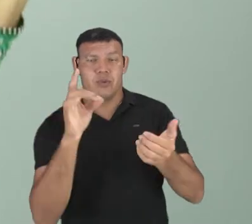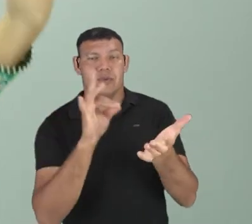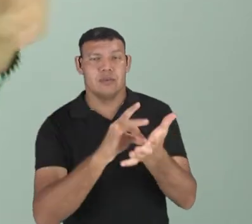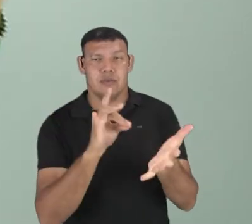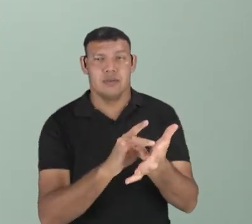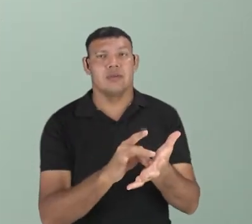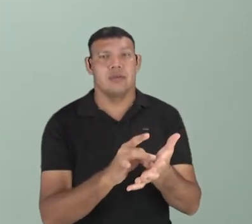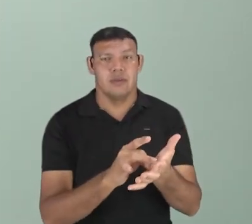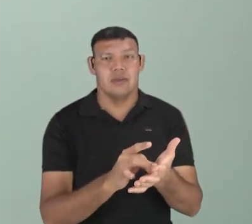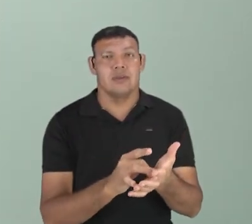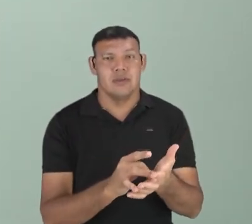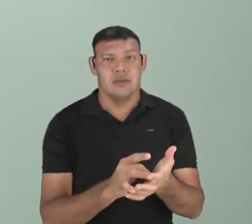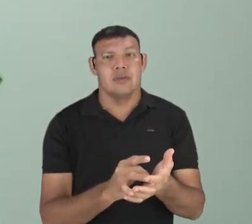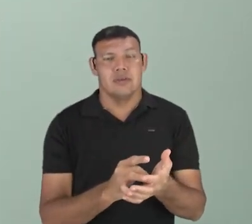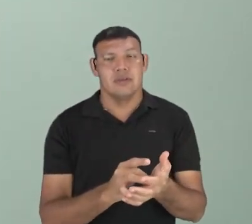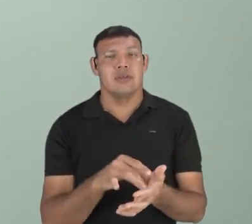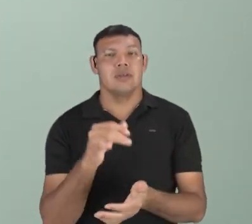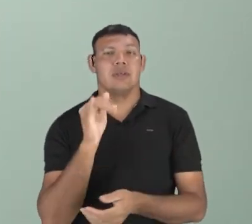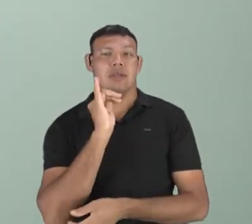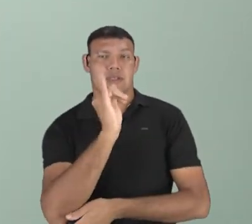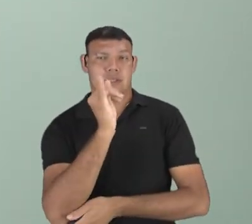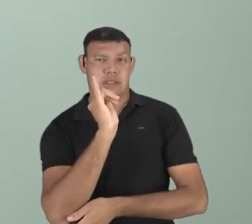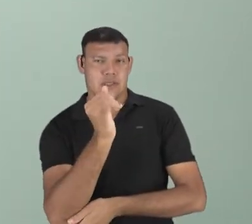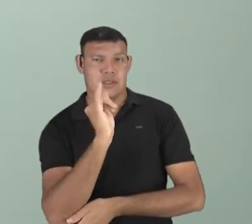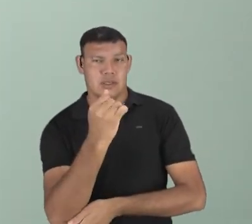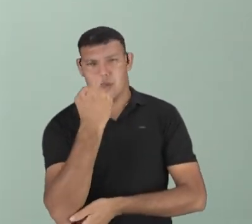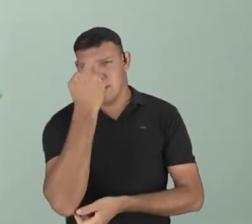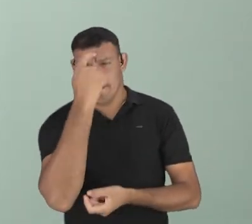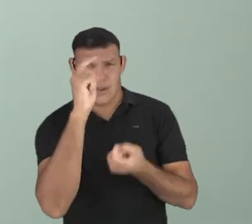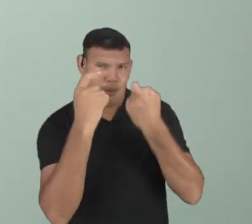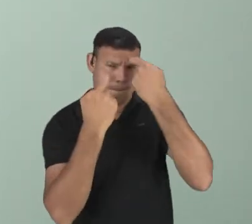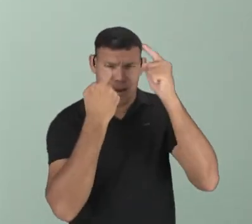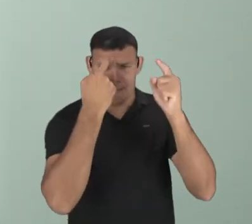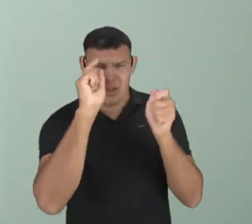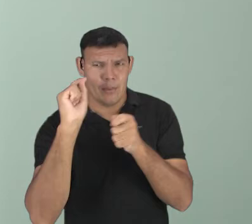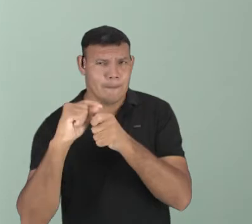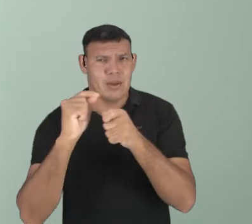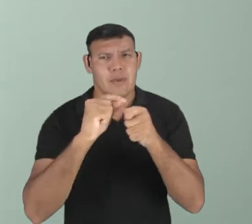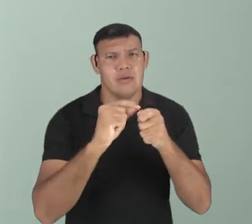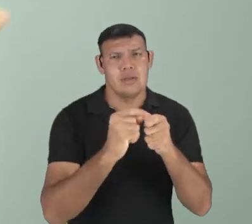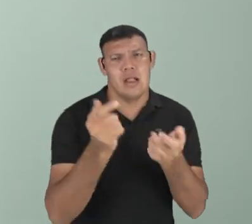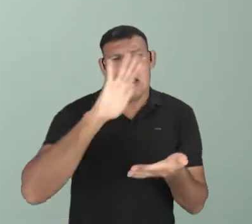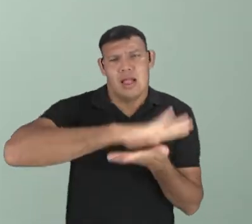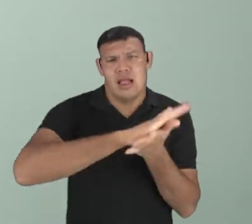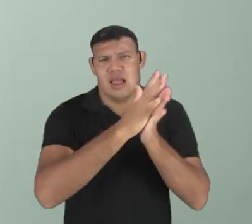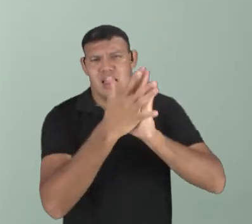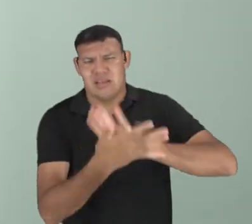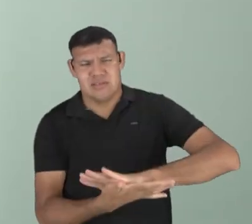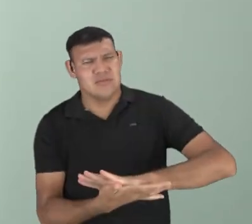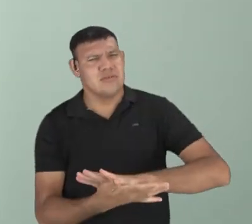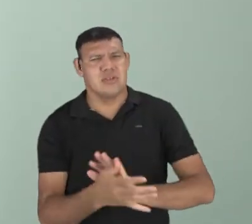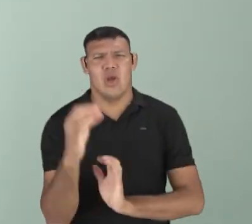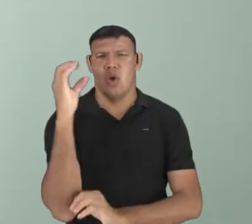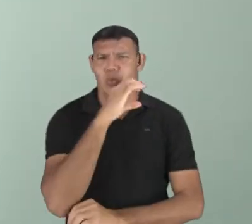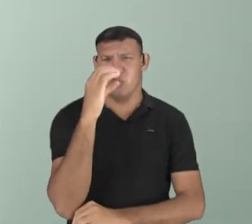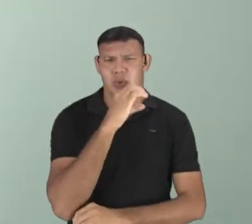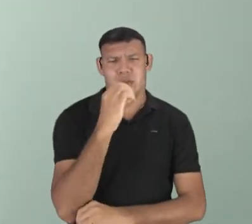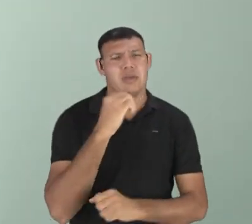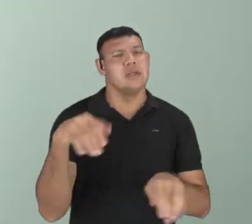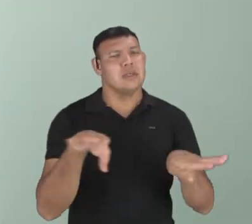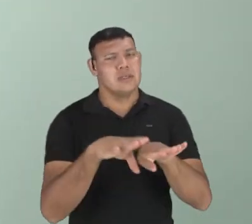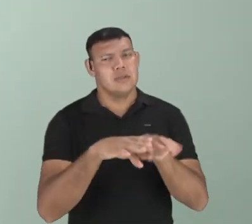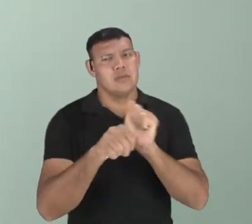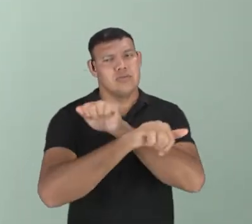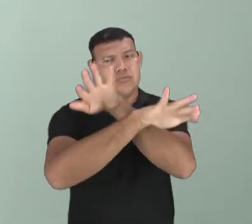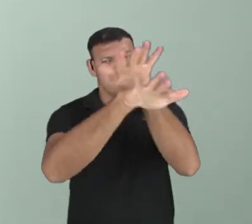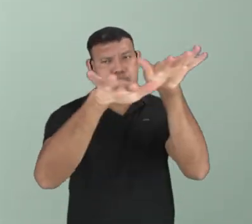há narrativas que são criadas e construídas e destruídas a todo momento e divulgadas nas redes sociais, o universo onde